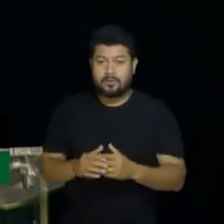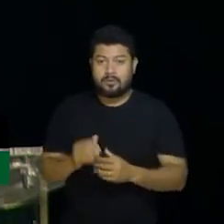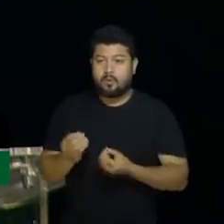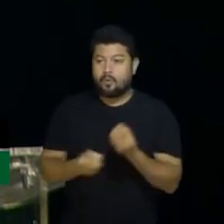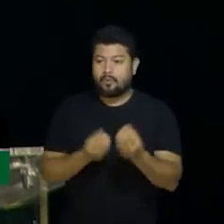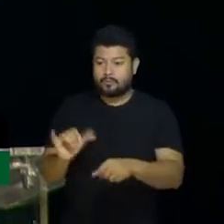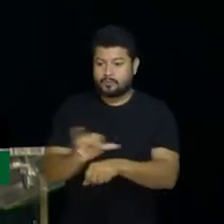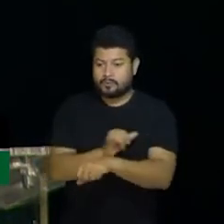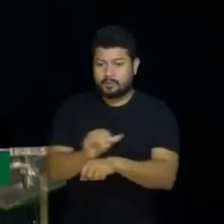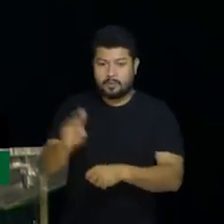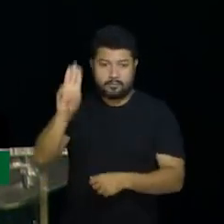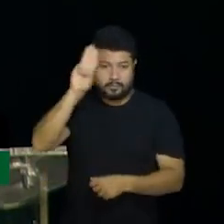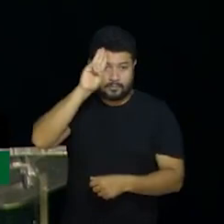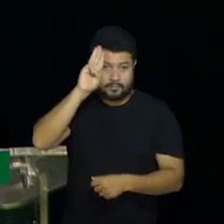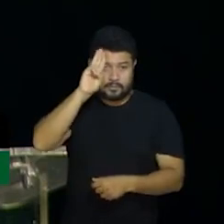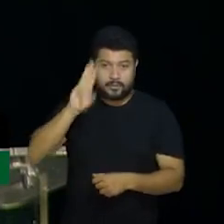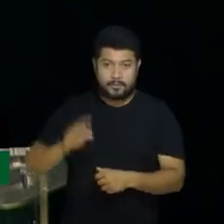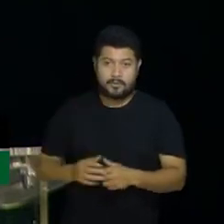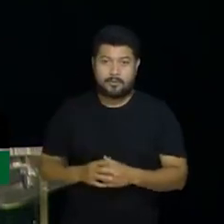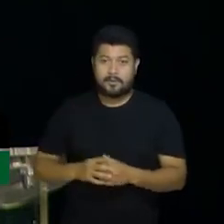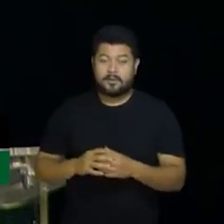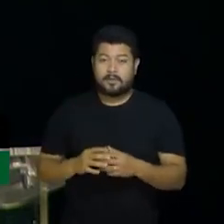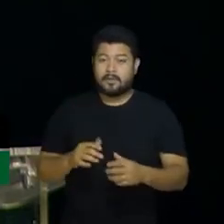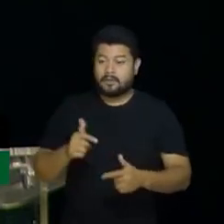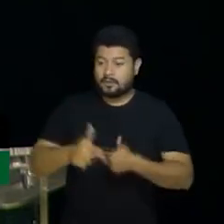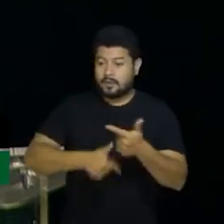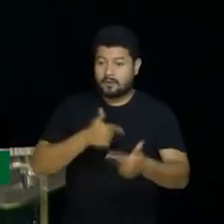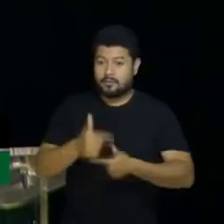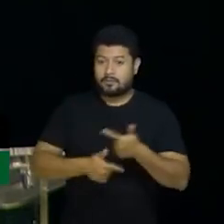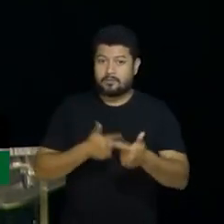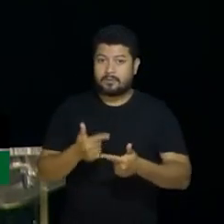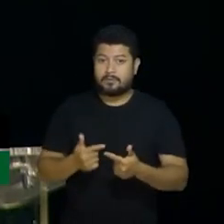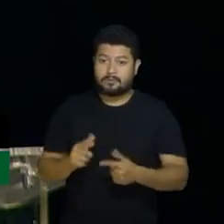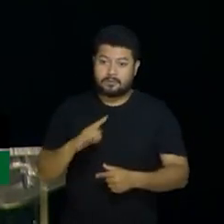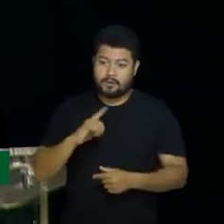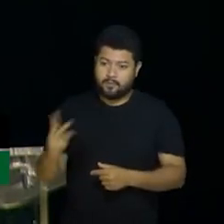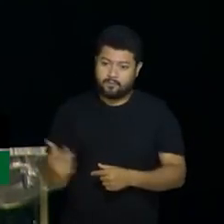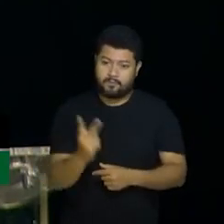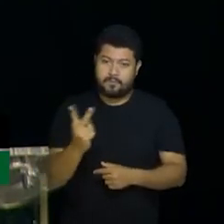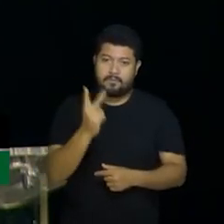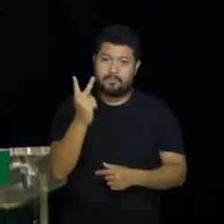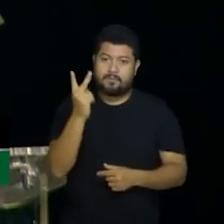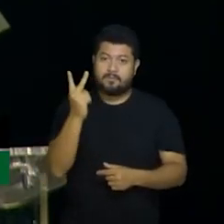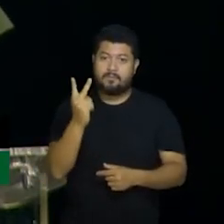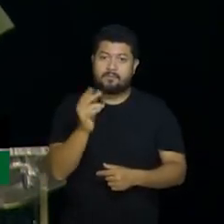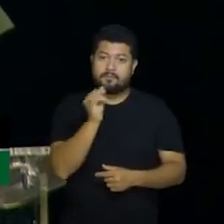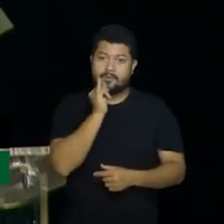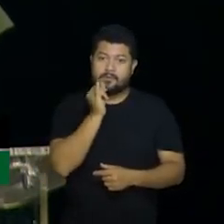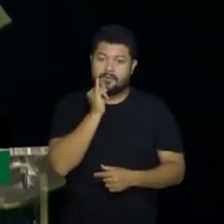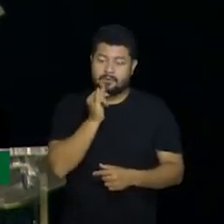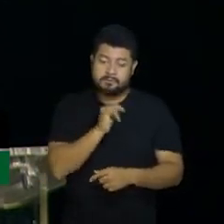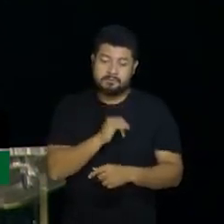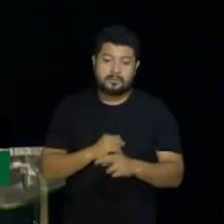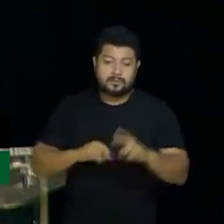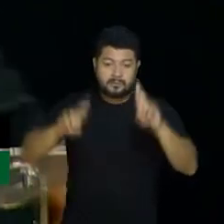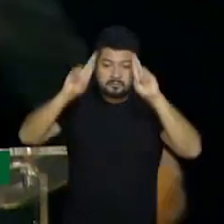Trabalhamos de forma integral e integrada valores como respeito,